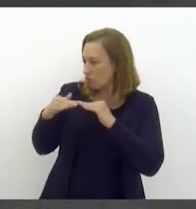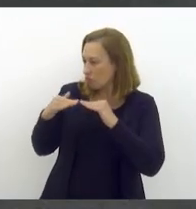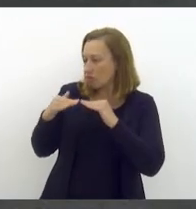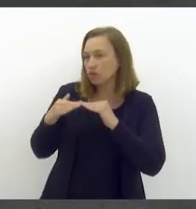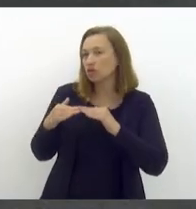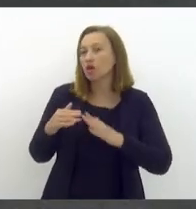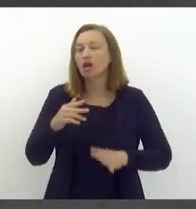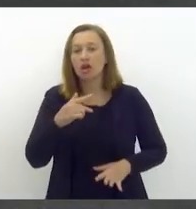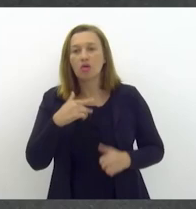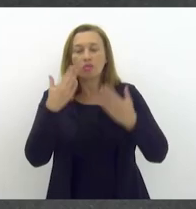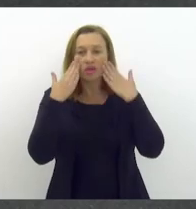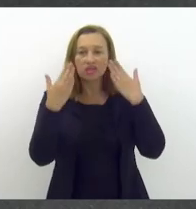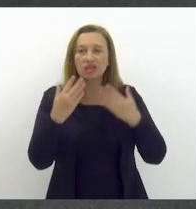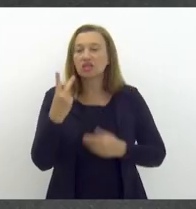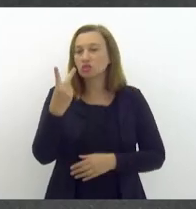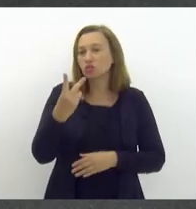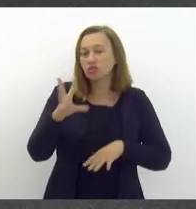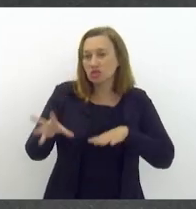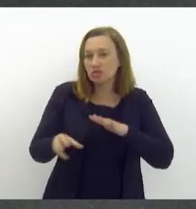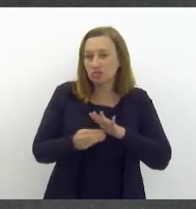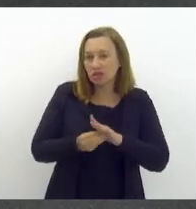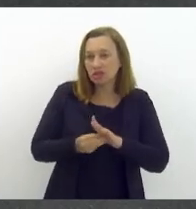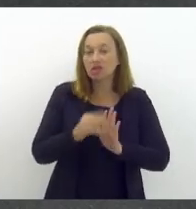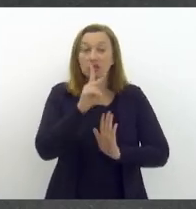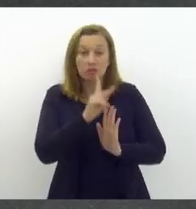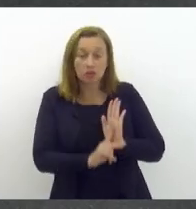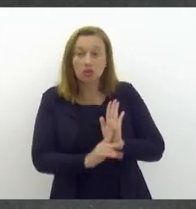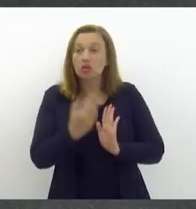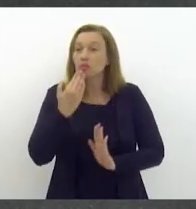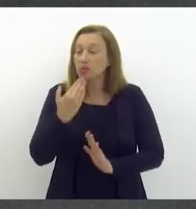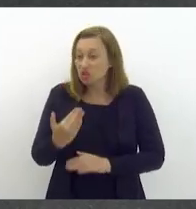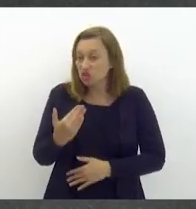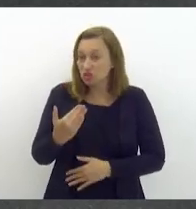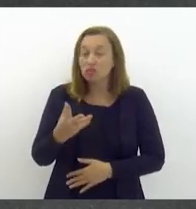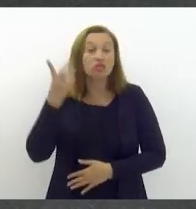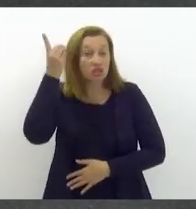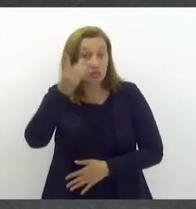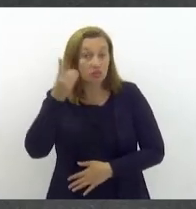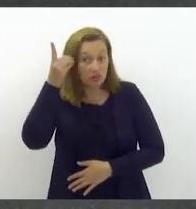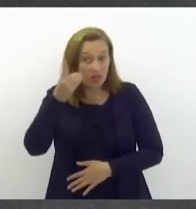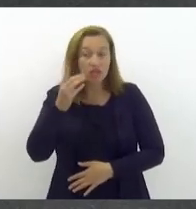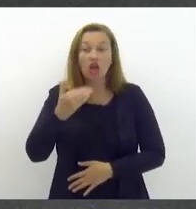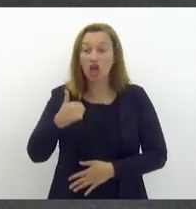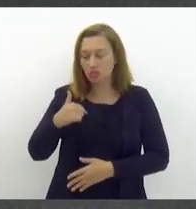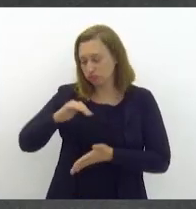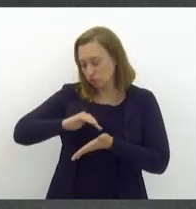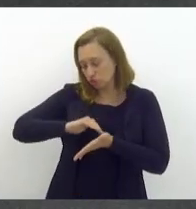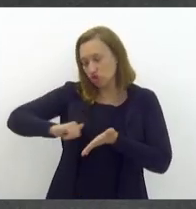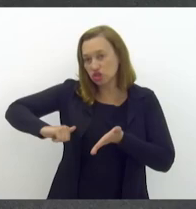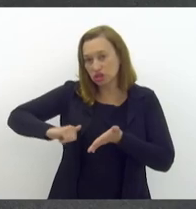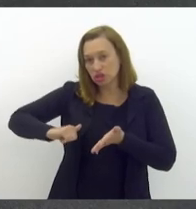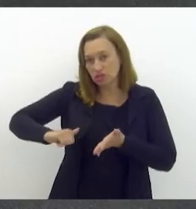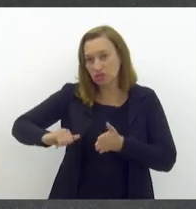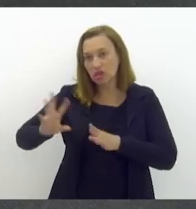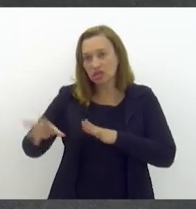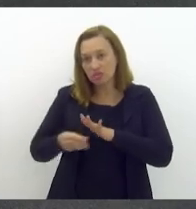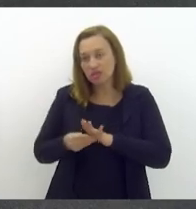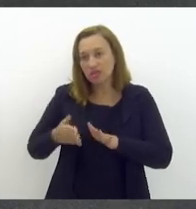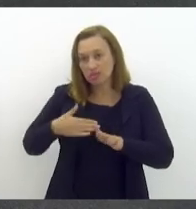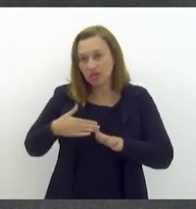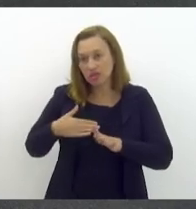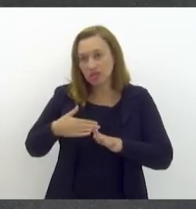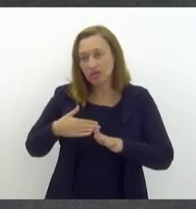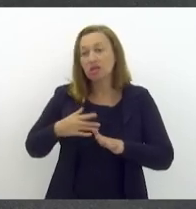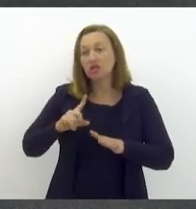dizendo que eu tinha apresentado duas emendas a esse projeto, e a pedido do deputado, eu estou retirando as minhas emendas e vou